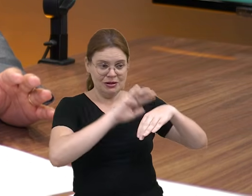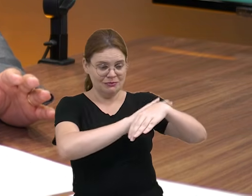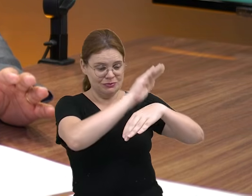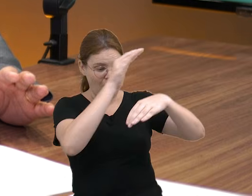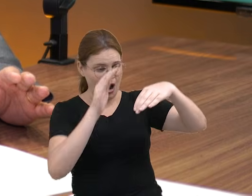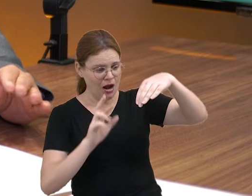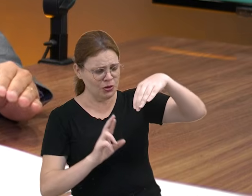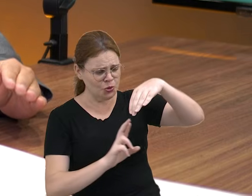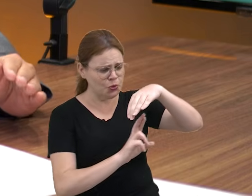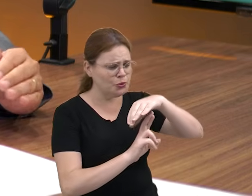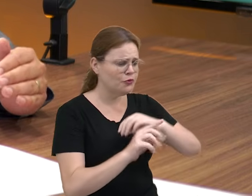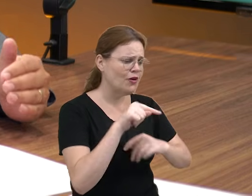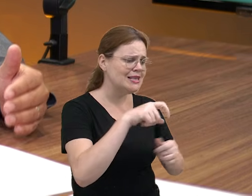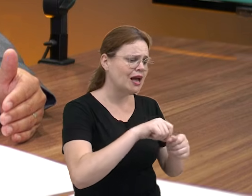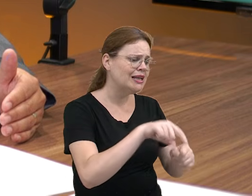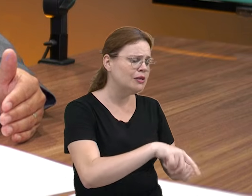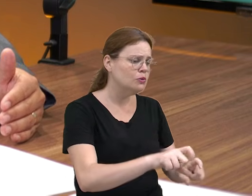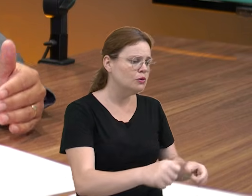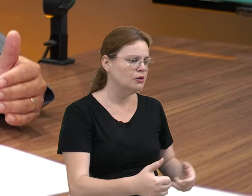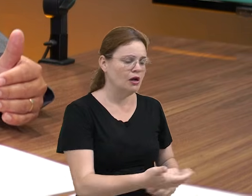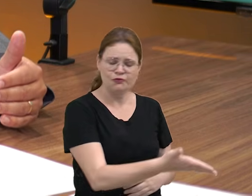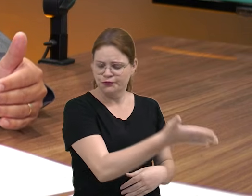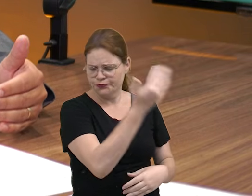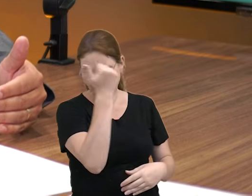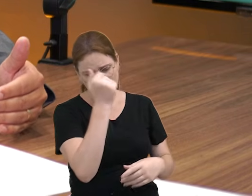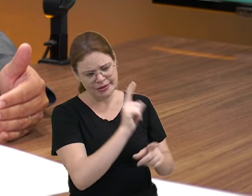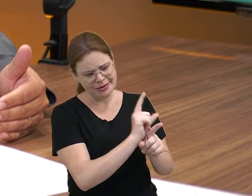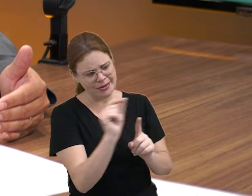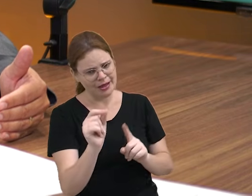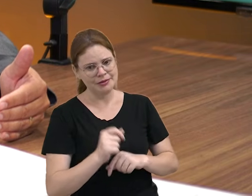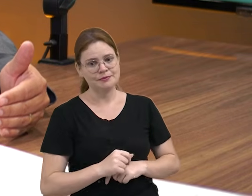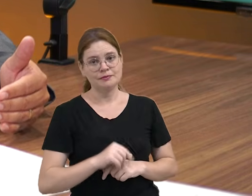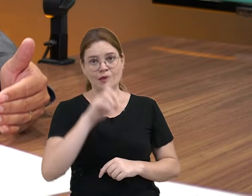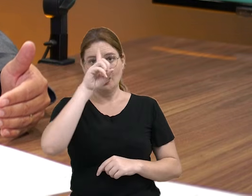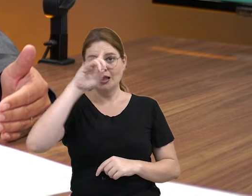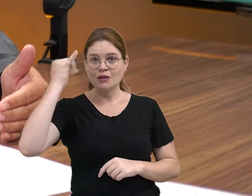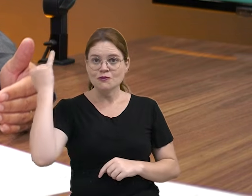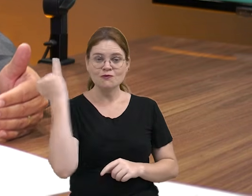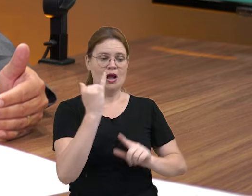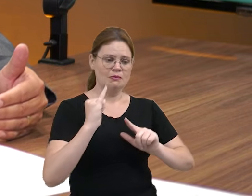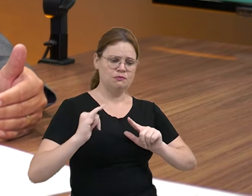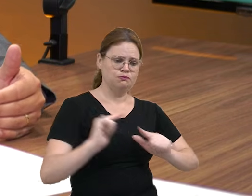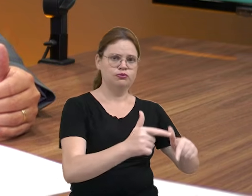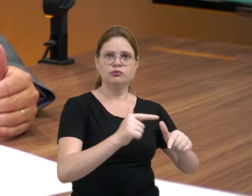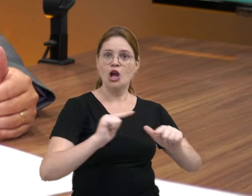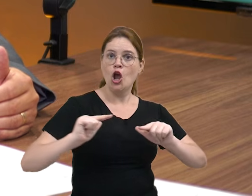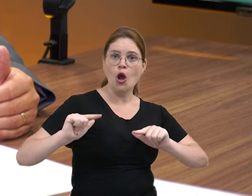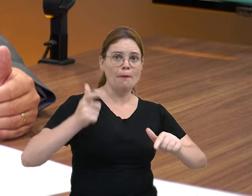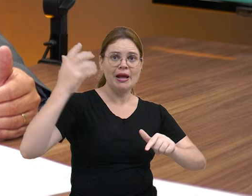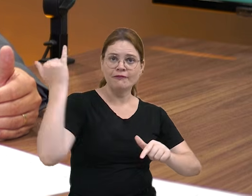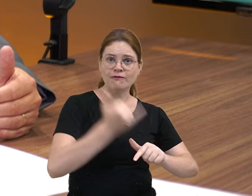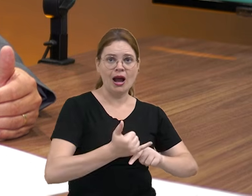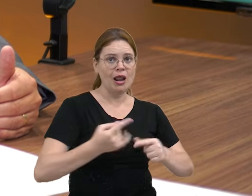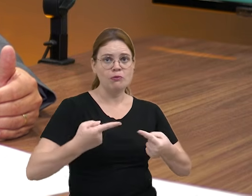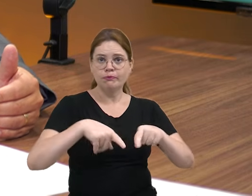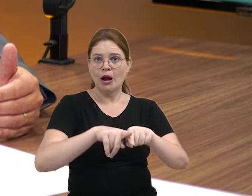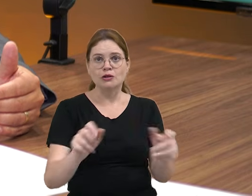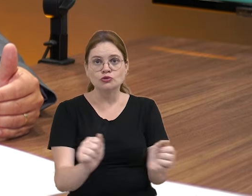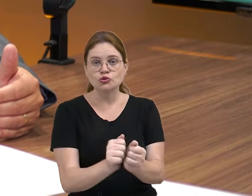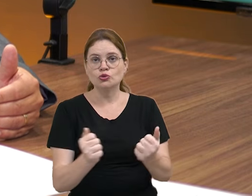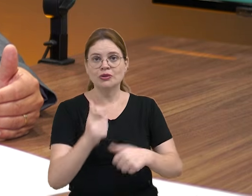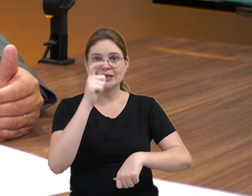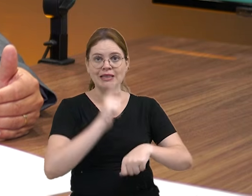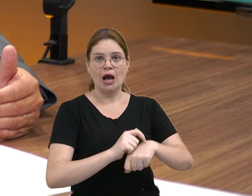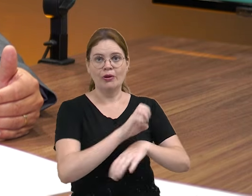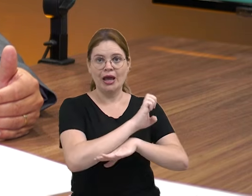tem dúvida, é uma ação imediata, né? Deus opera falando e fala operando. Quando ele fala, Elias sai, vê